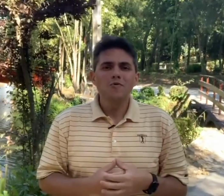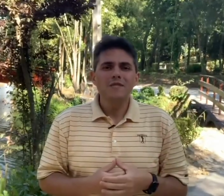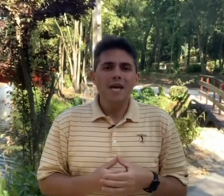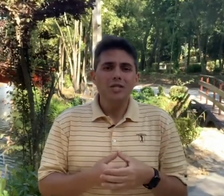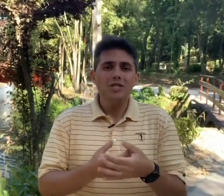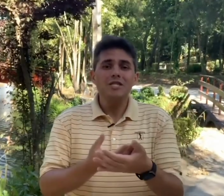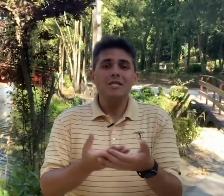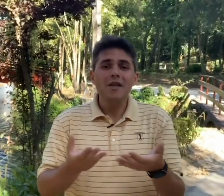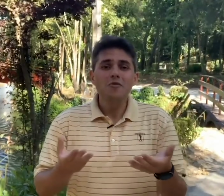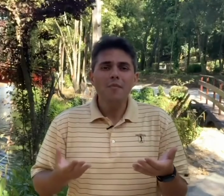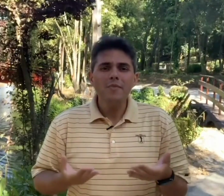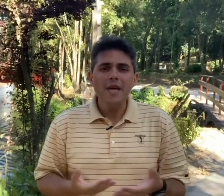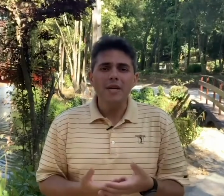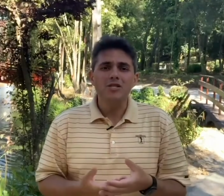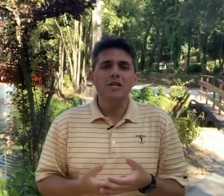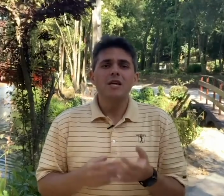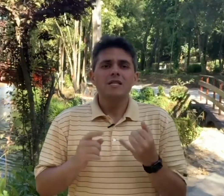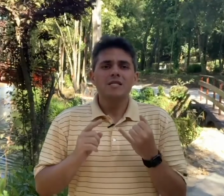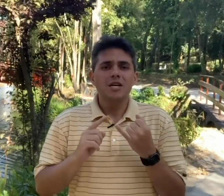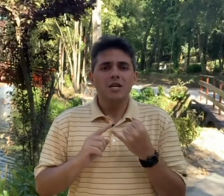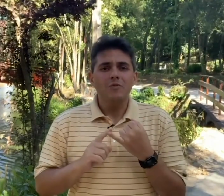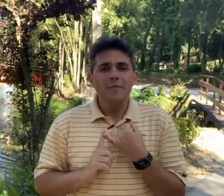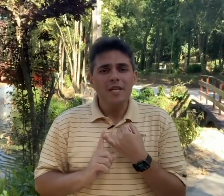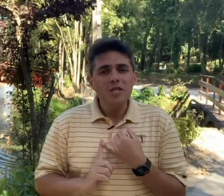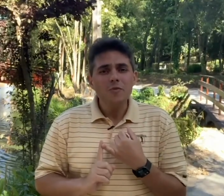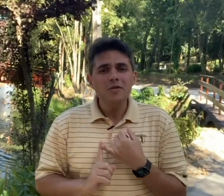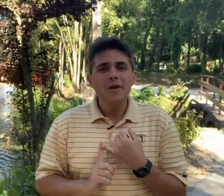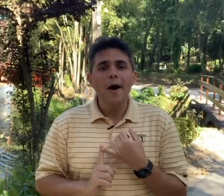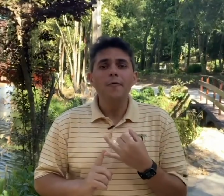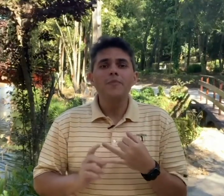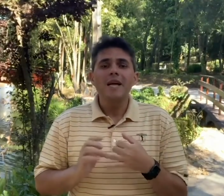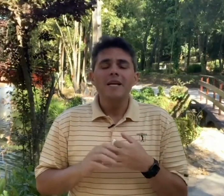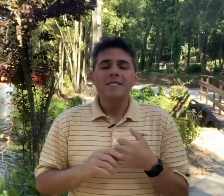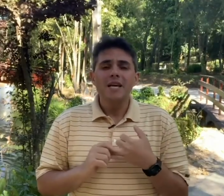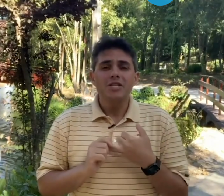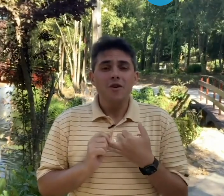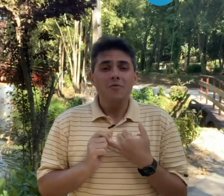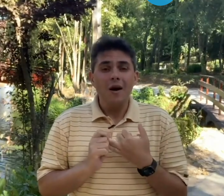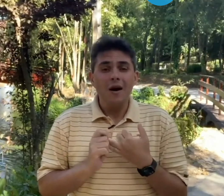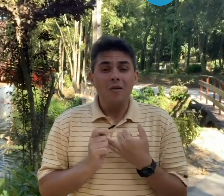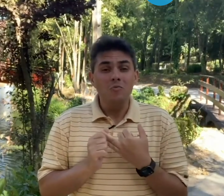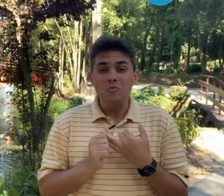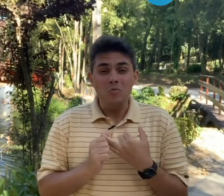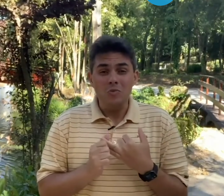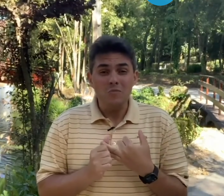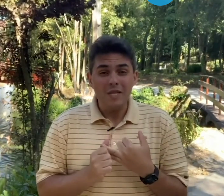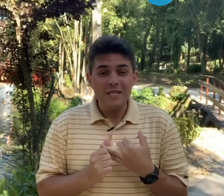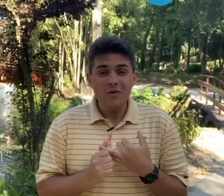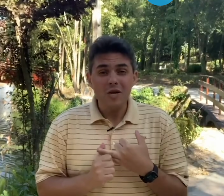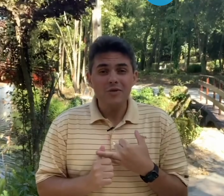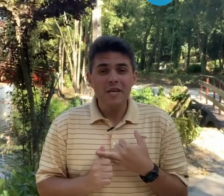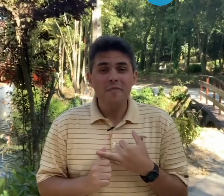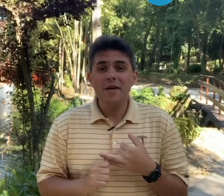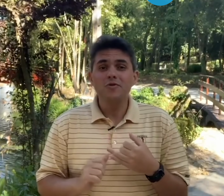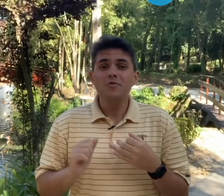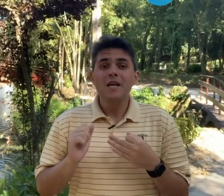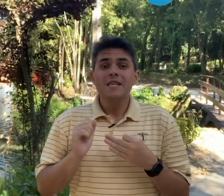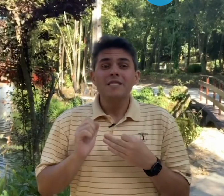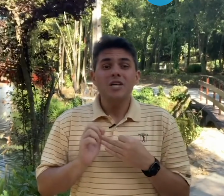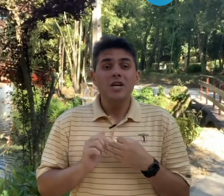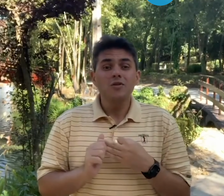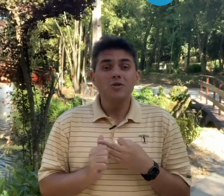o suficiente de estar em um ambiente, seja em um gabinete pastoral, seja em uma sessão de